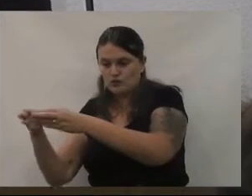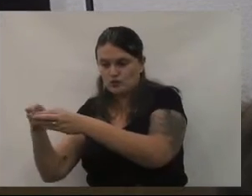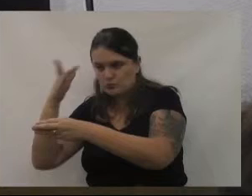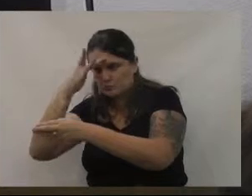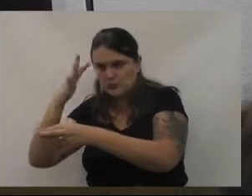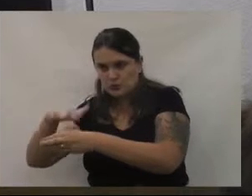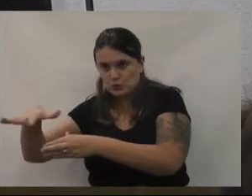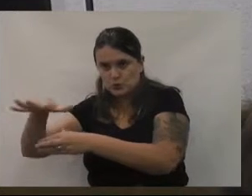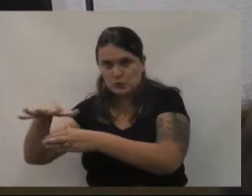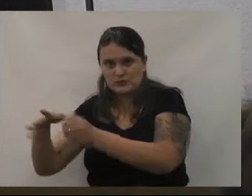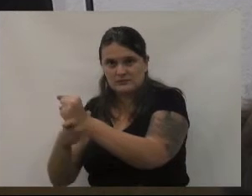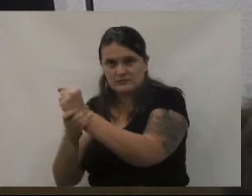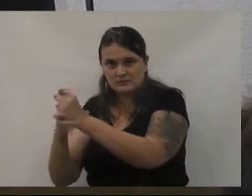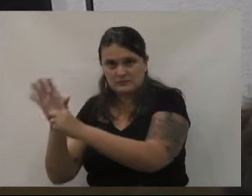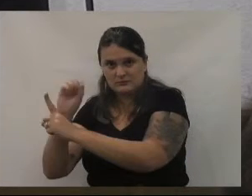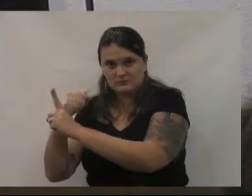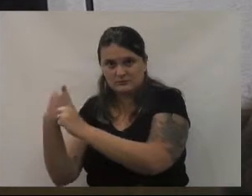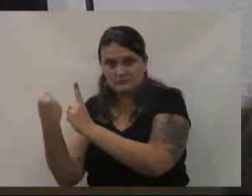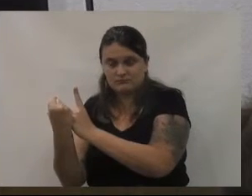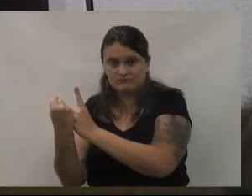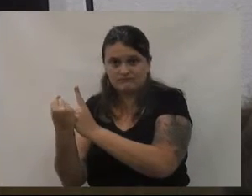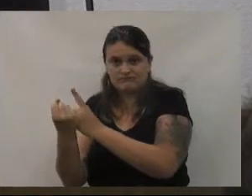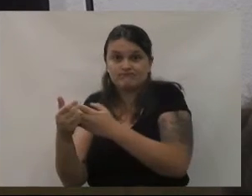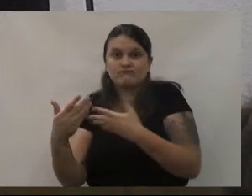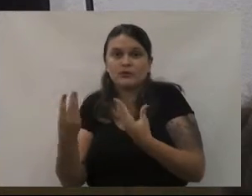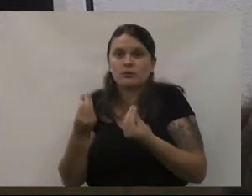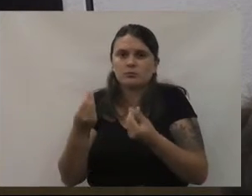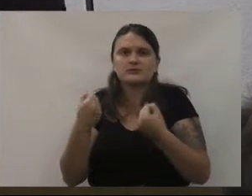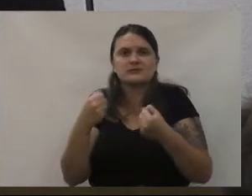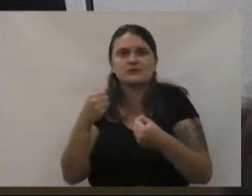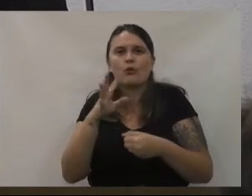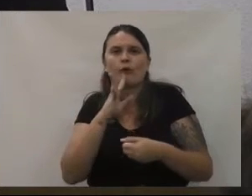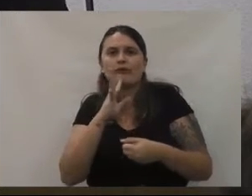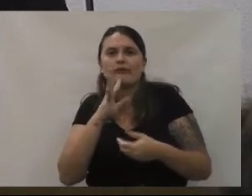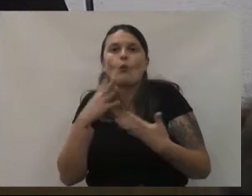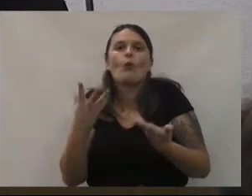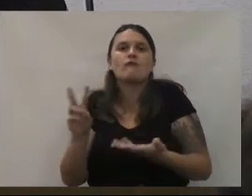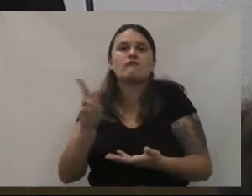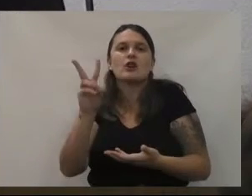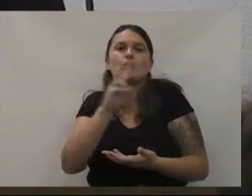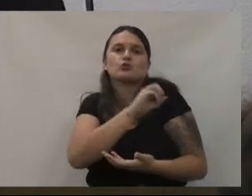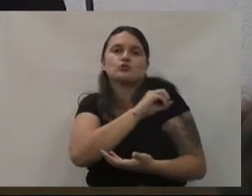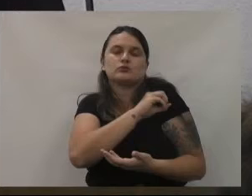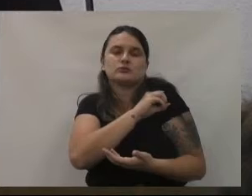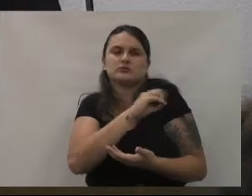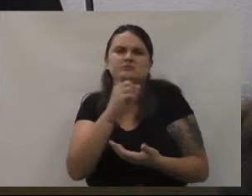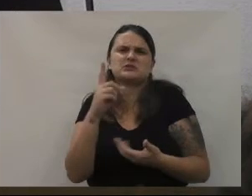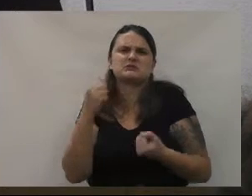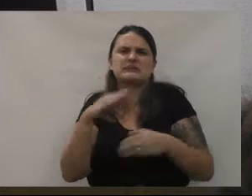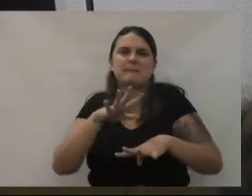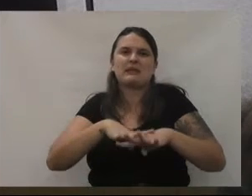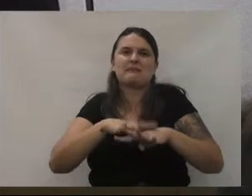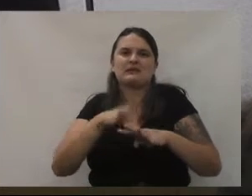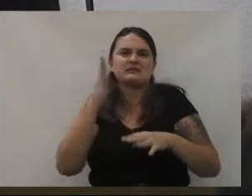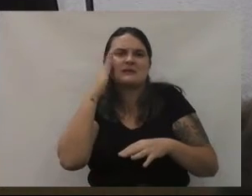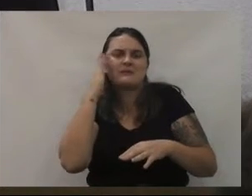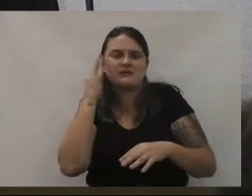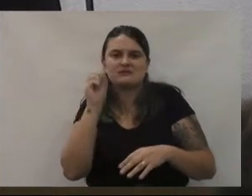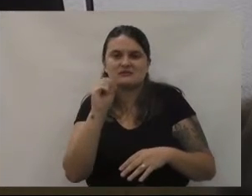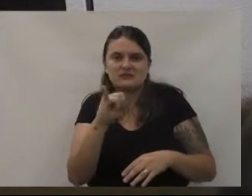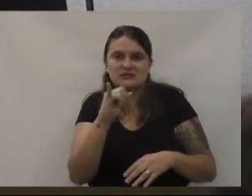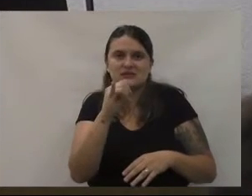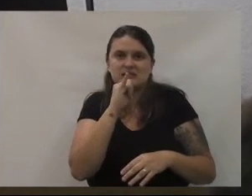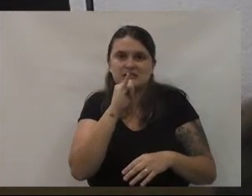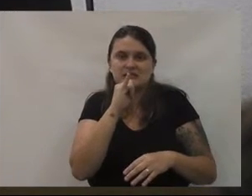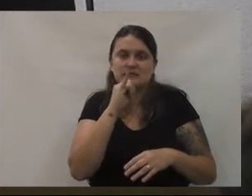de toda a Seguridade Social, seria autossuficiente, não precisa ser nenhum matemático para saber. Se você pegar